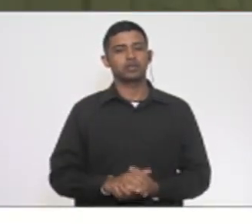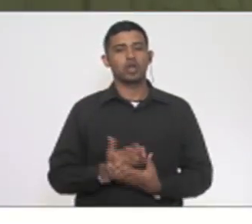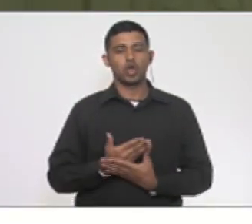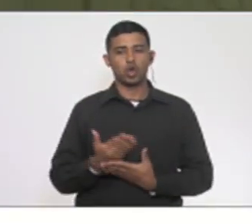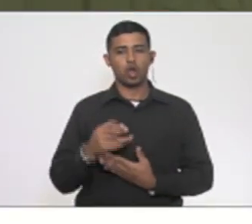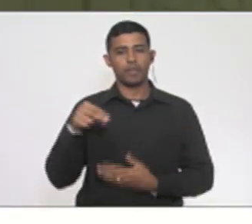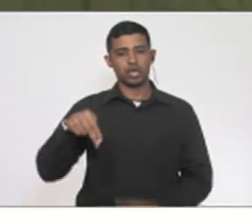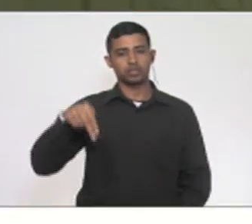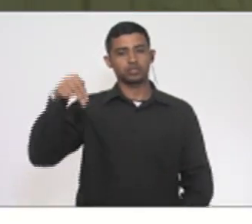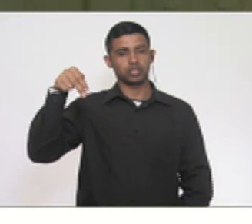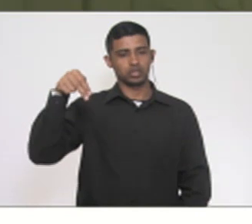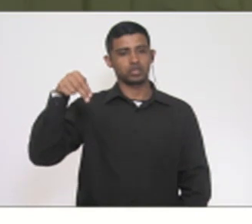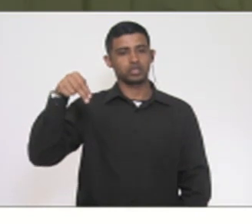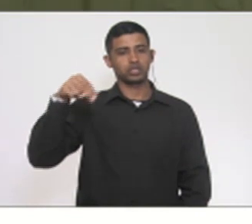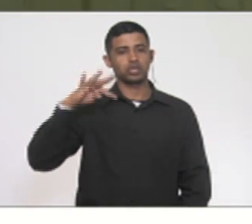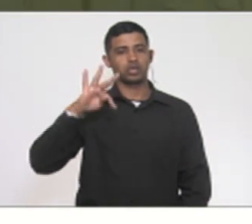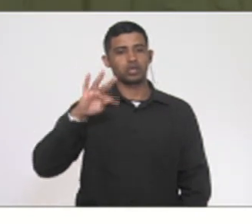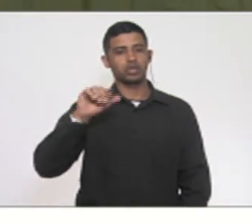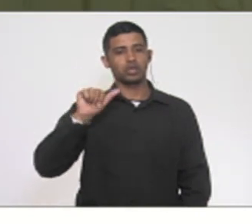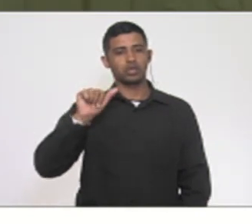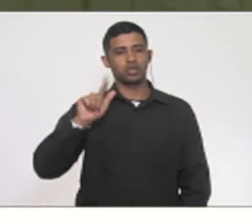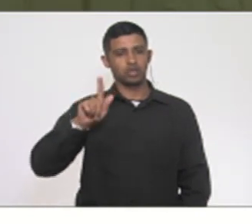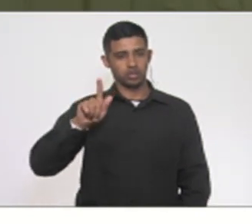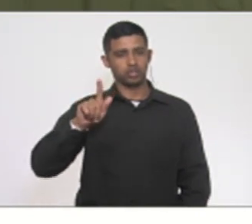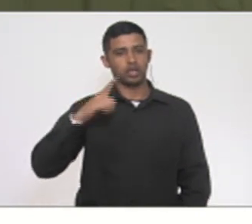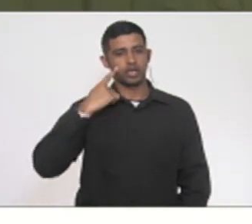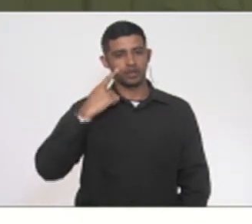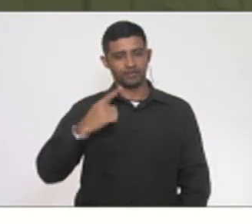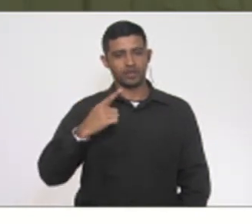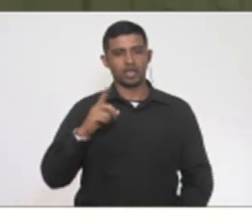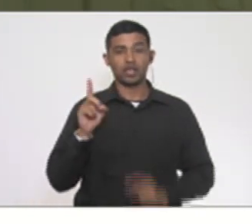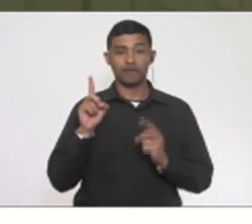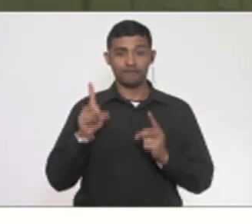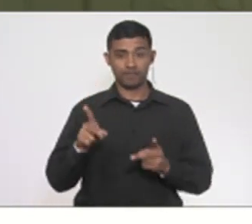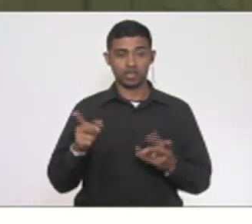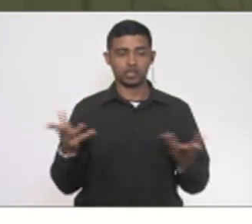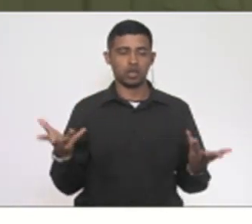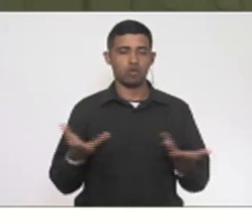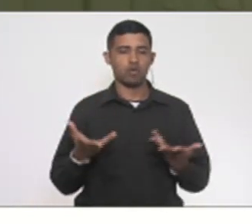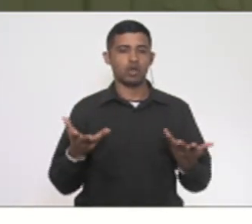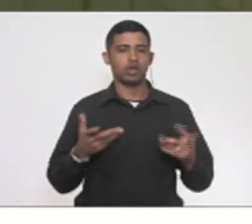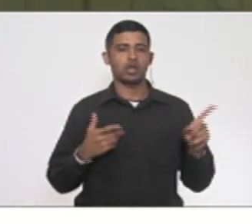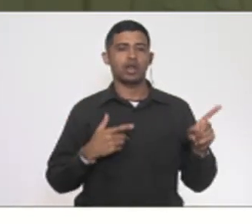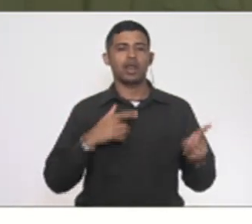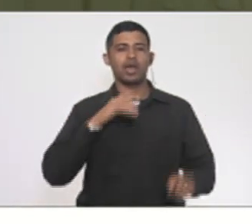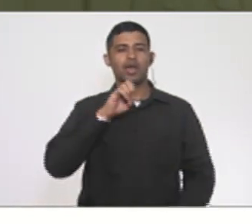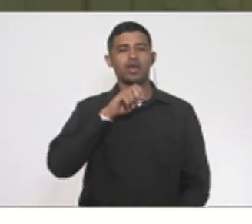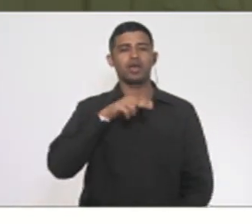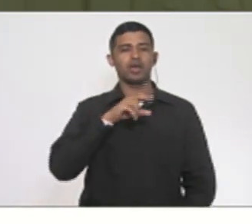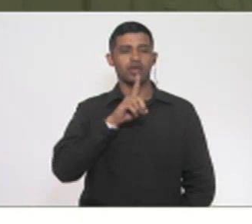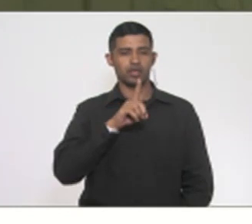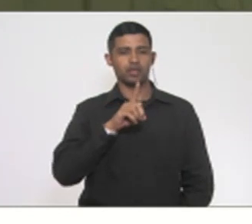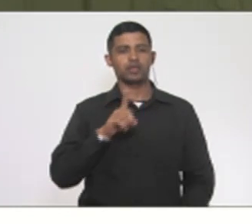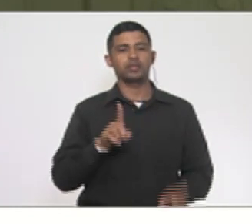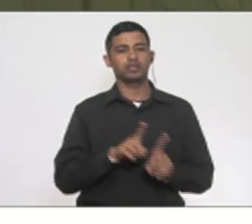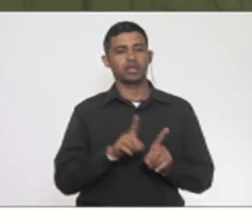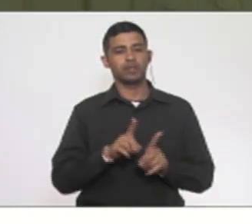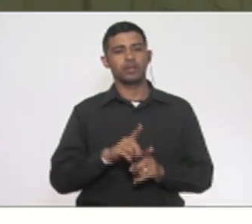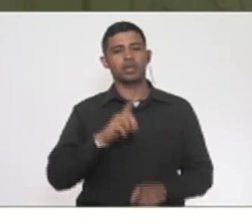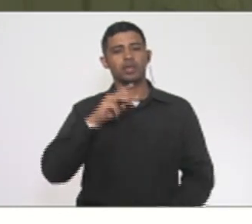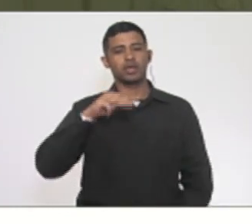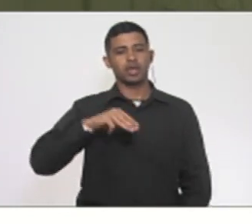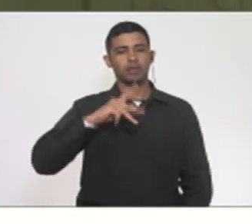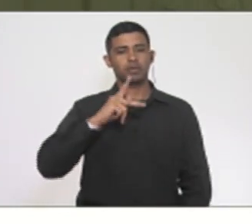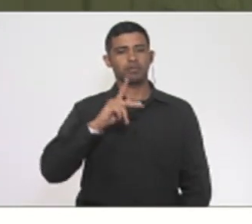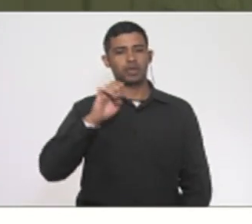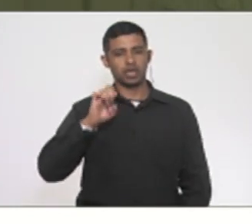norte, é a TAG, que foi vendida agora para a ENDE, a NTE, que está em verde em